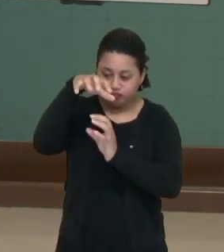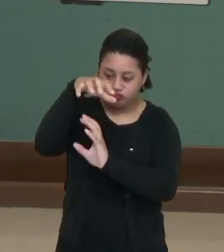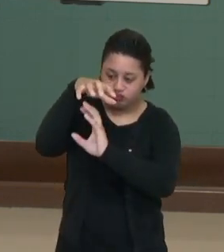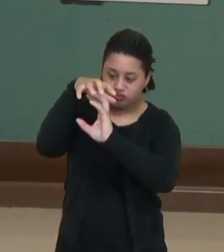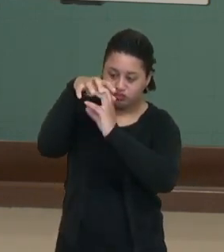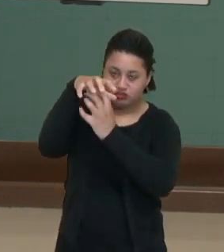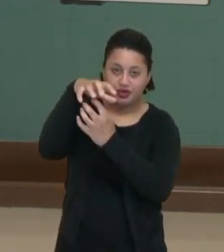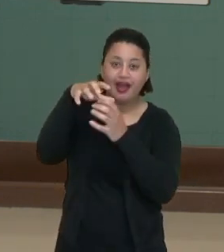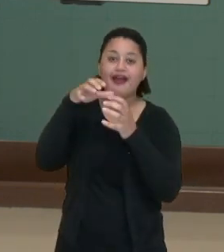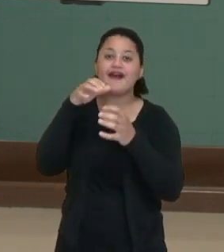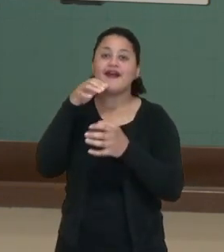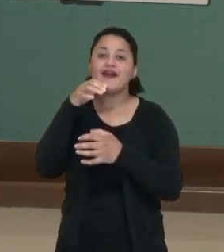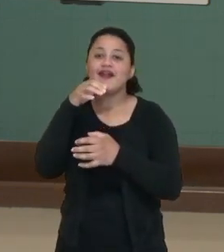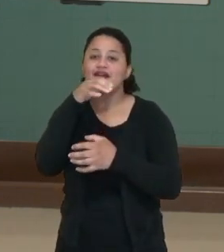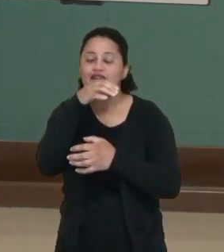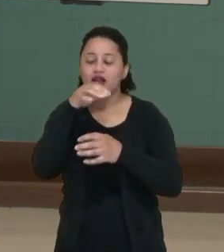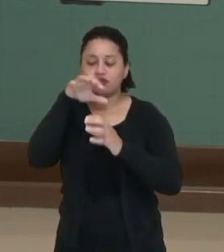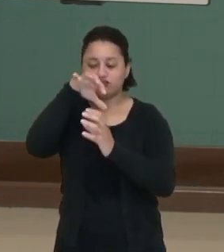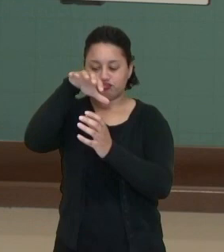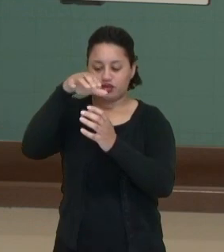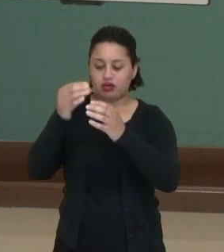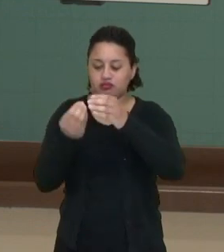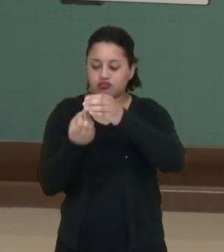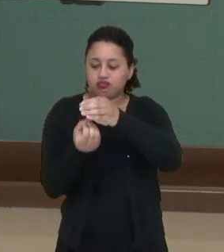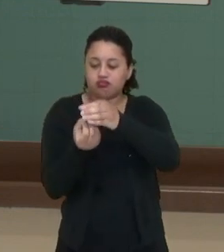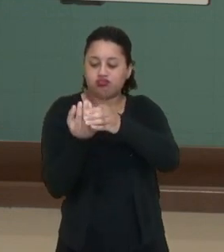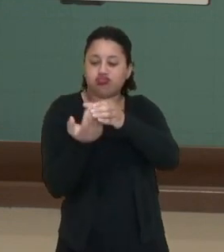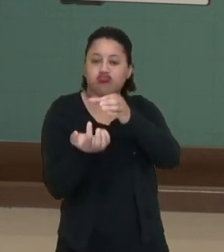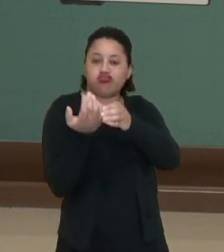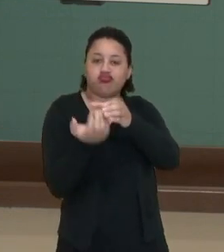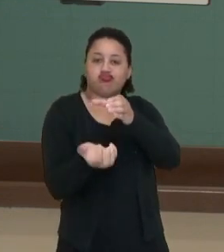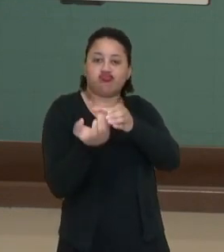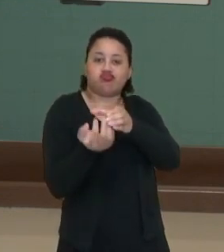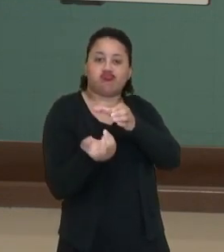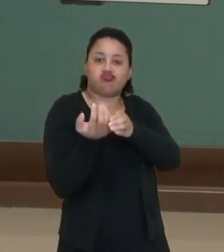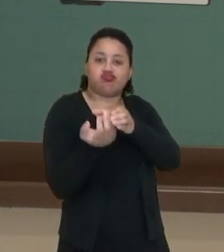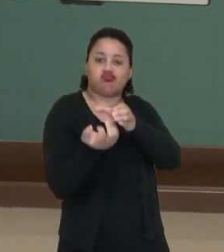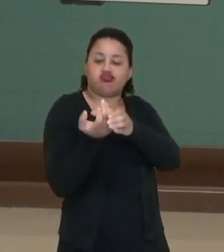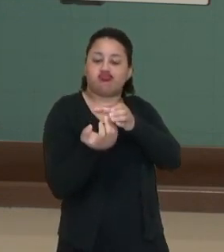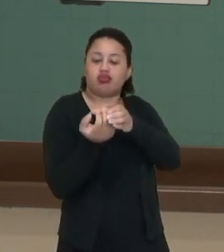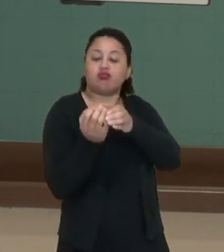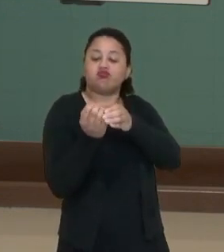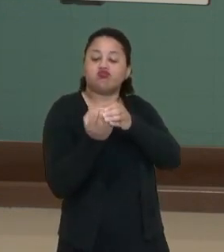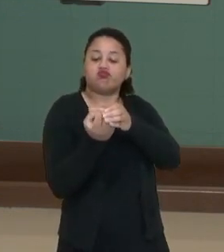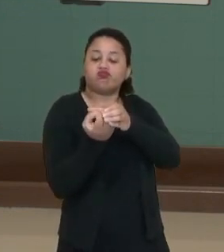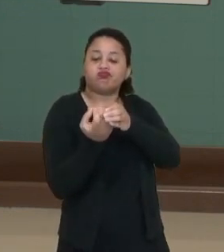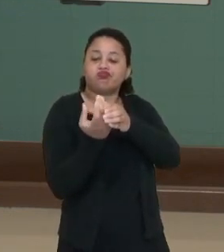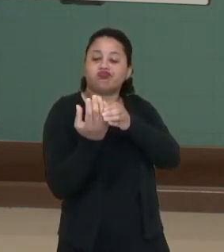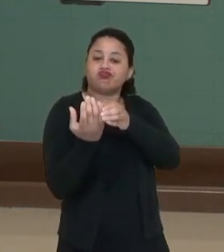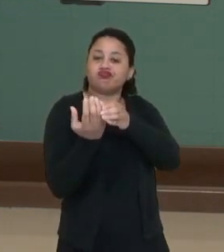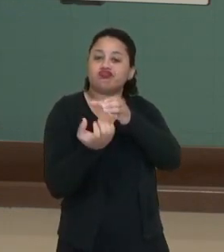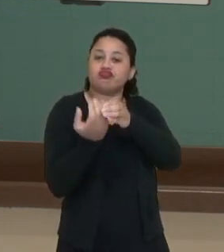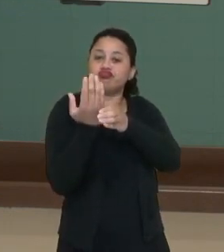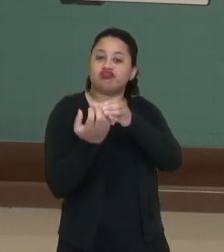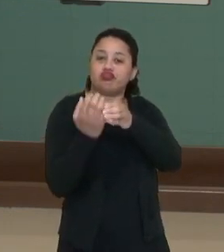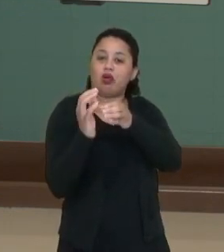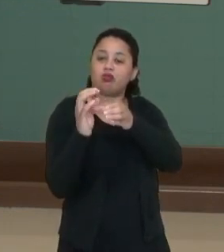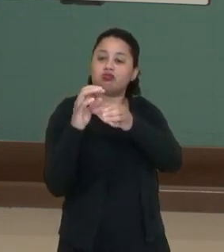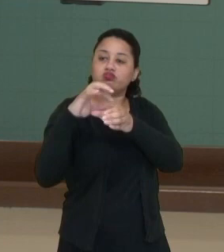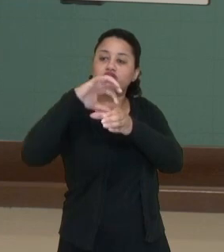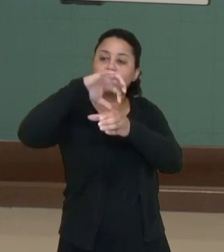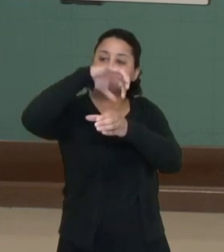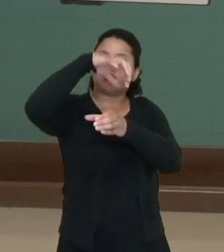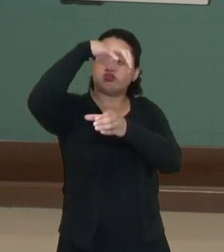é aquecido por uma chama que está nos bicos, uma chama de gás, uma chama, acesa nos bicos de gás,